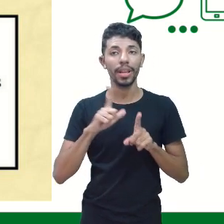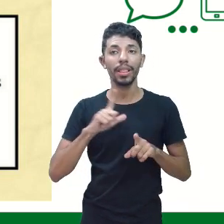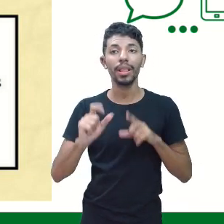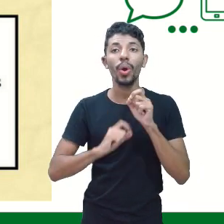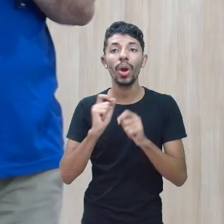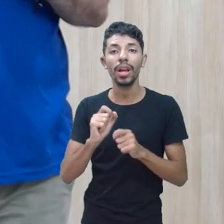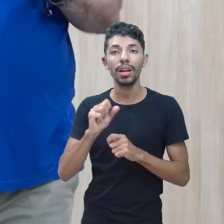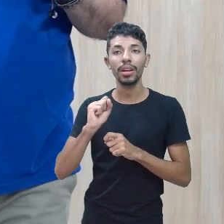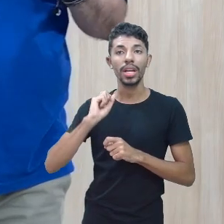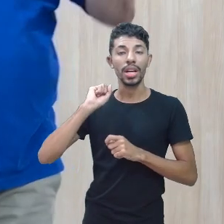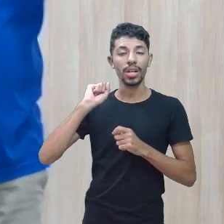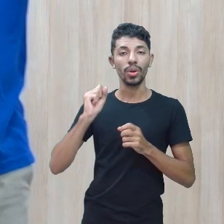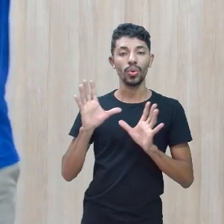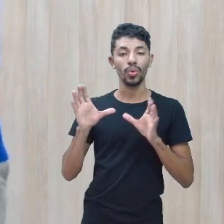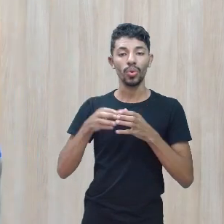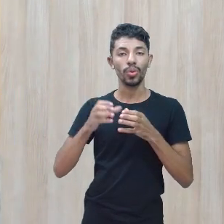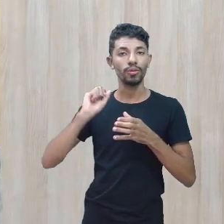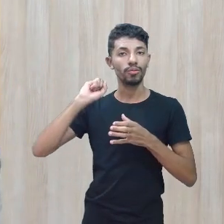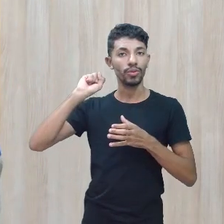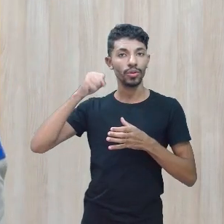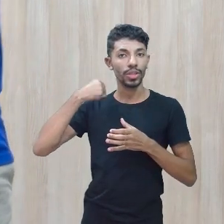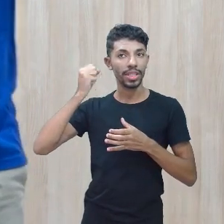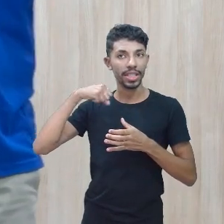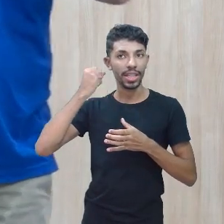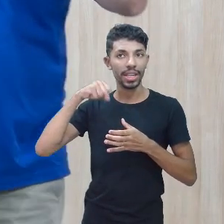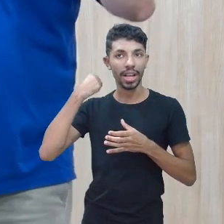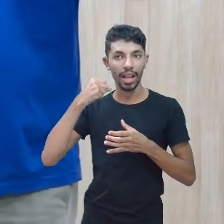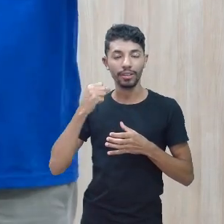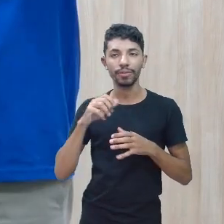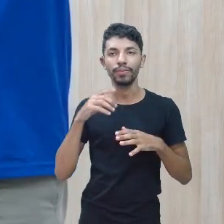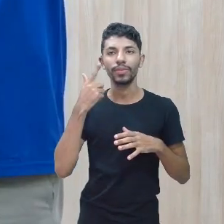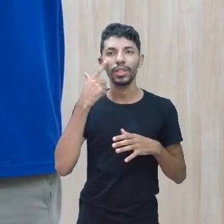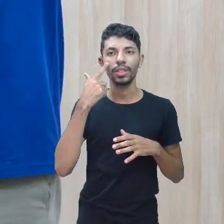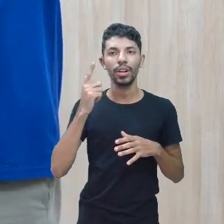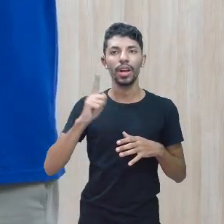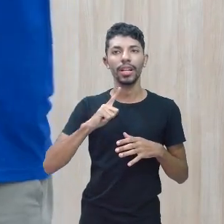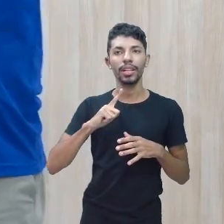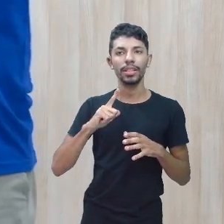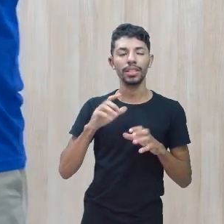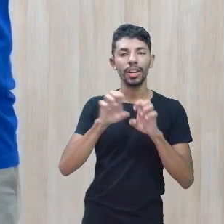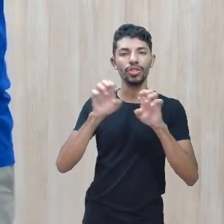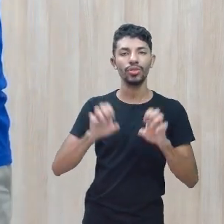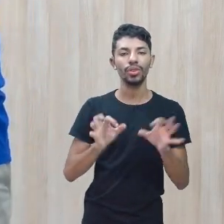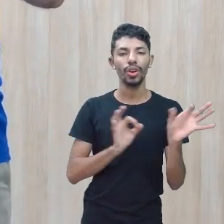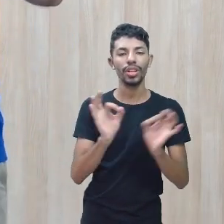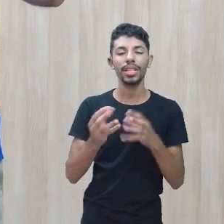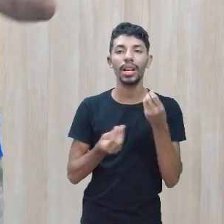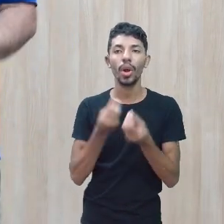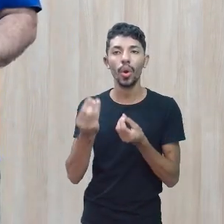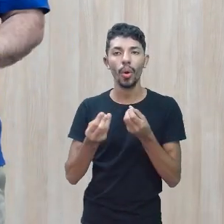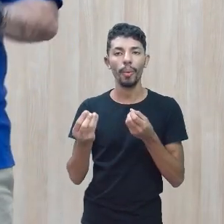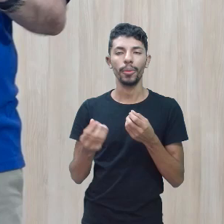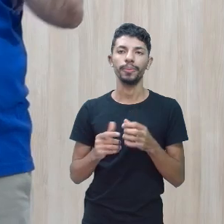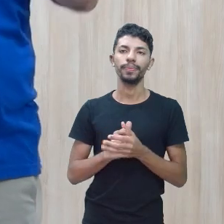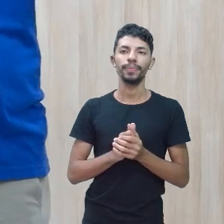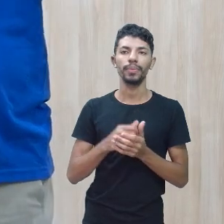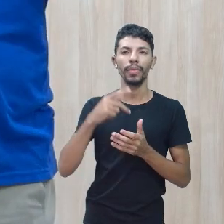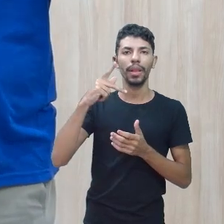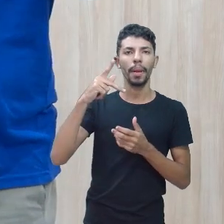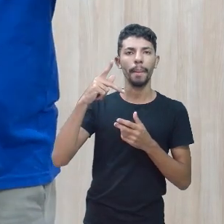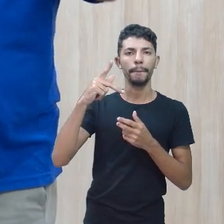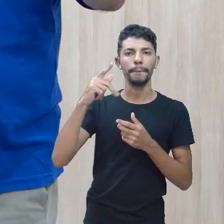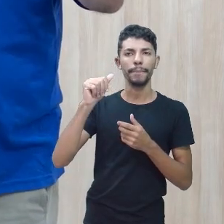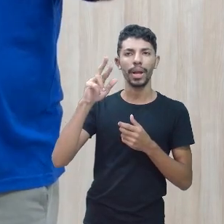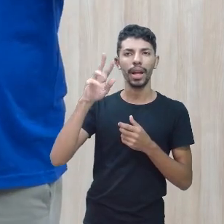a civilização romana ela tinha uma estrutura social organizada, né, entre patrícios, plebeus, clientes e escravos. E a gente vai falar